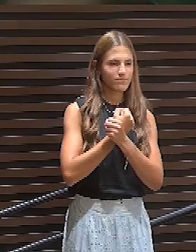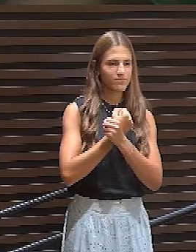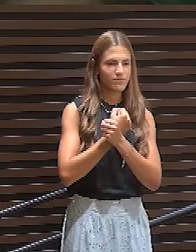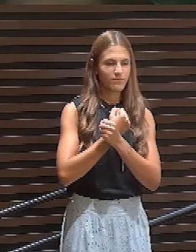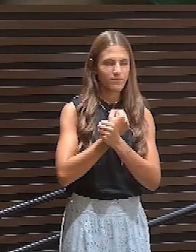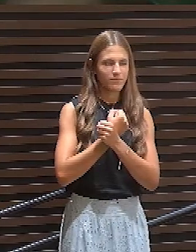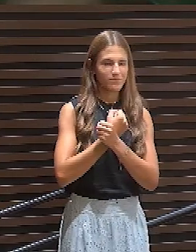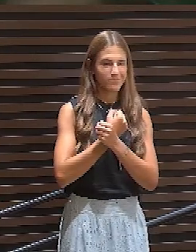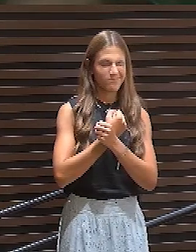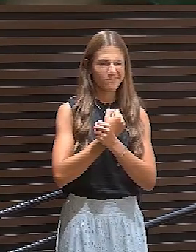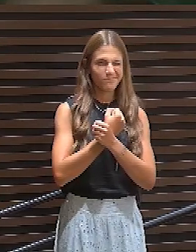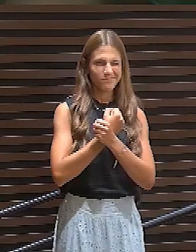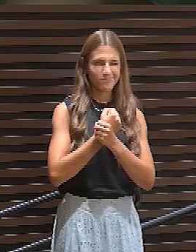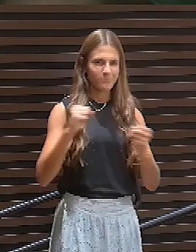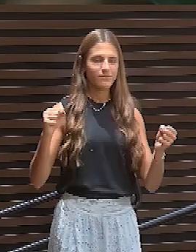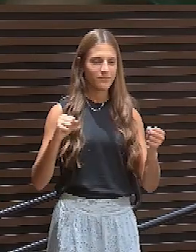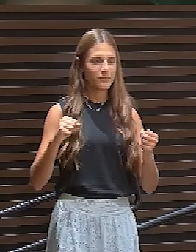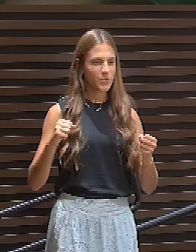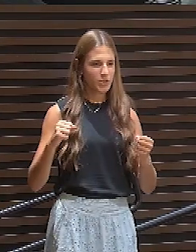os dias.